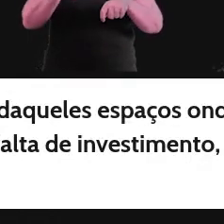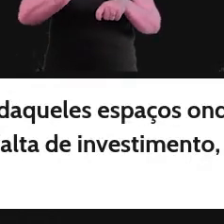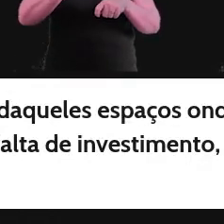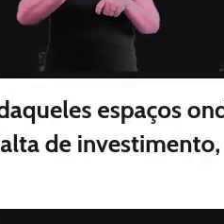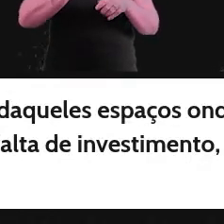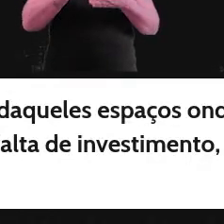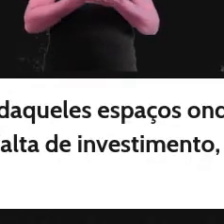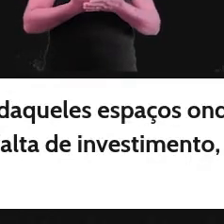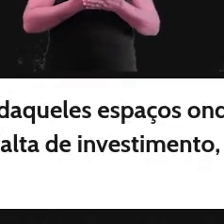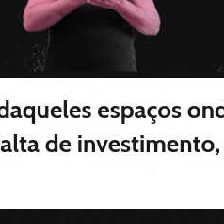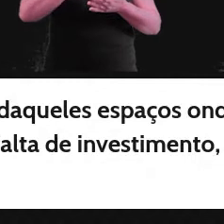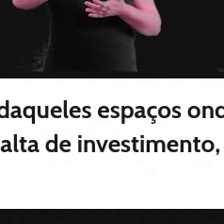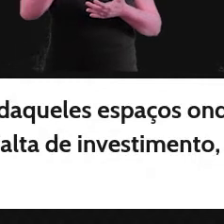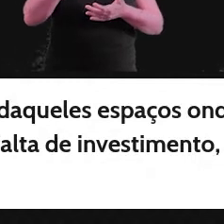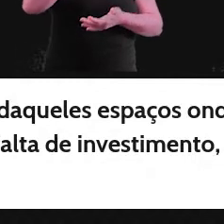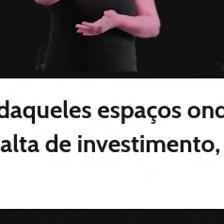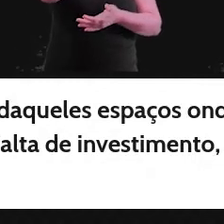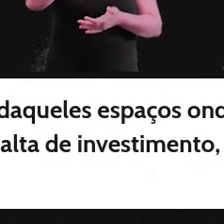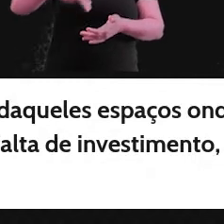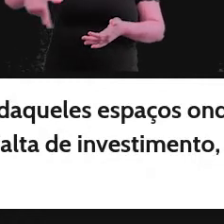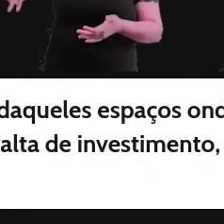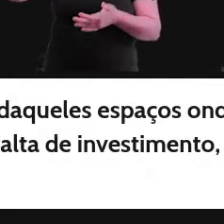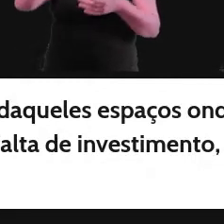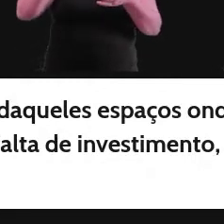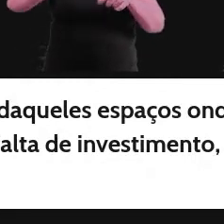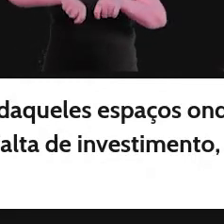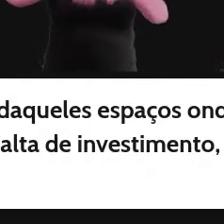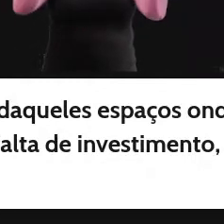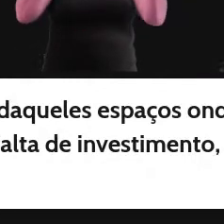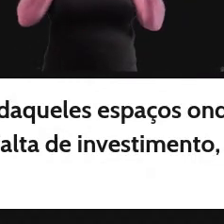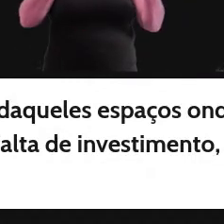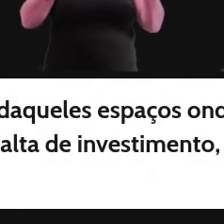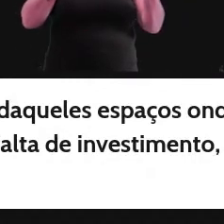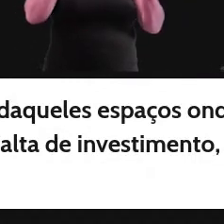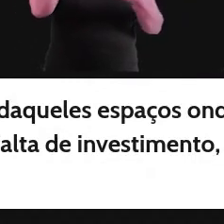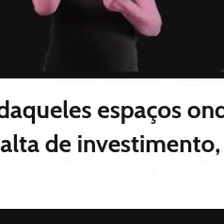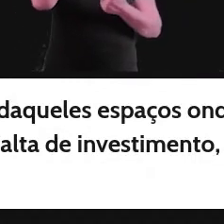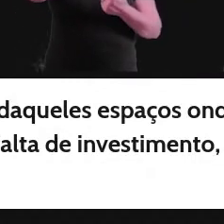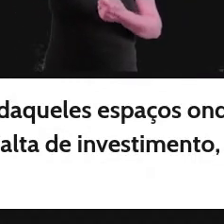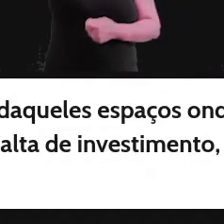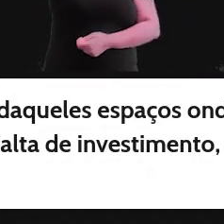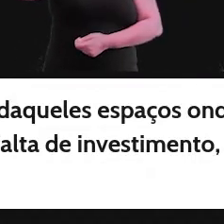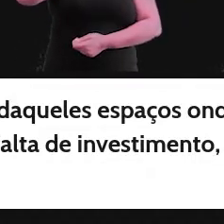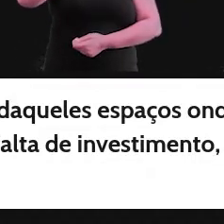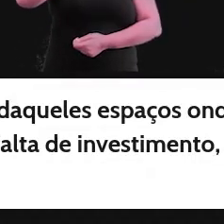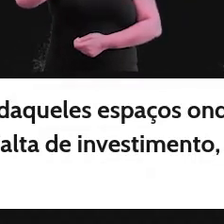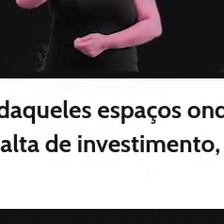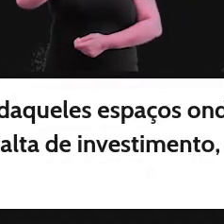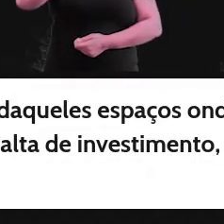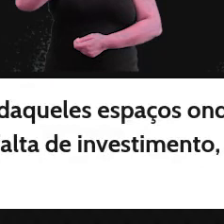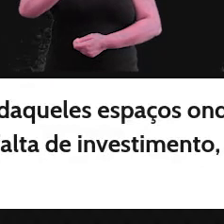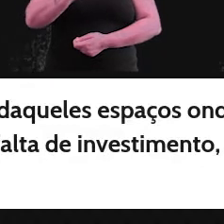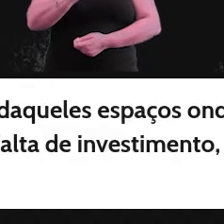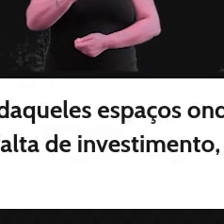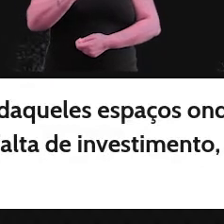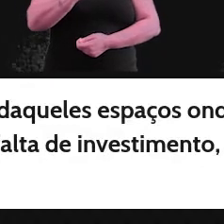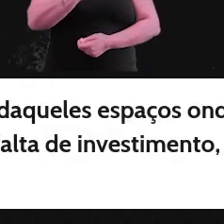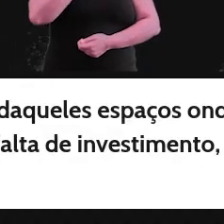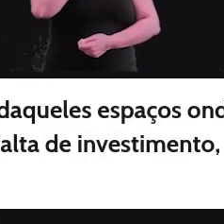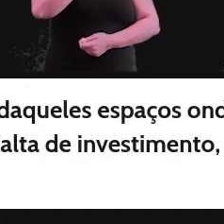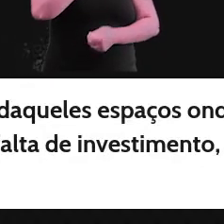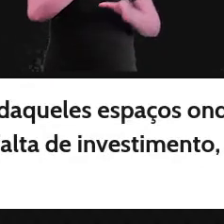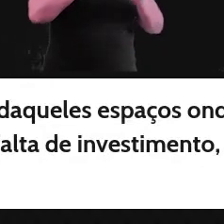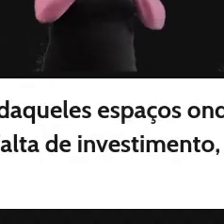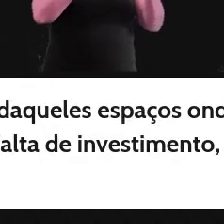circular com aquela exposição, né? É impossível viajar com um meteorito. A gente, por anos, na caravana, teve uma